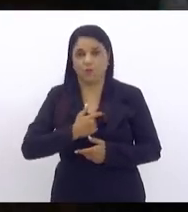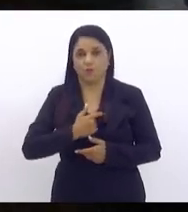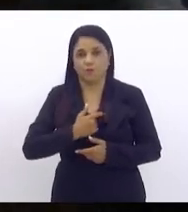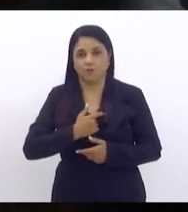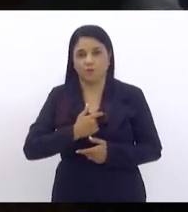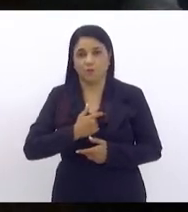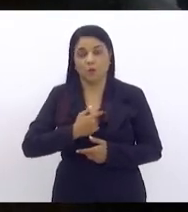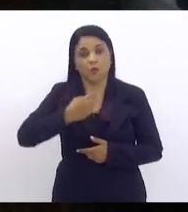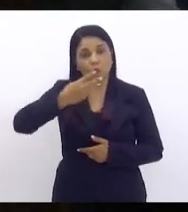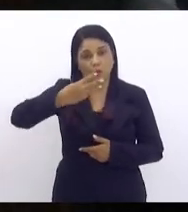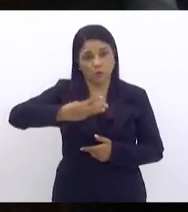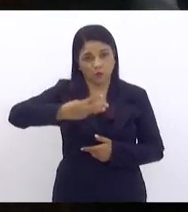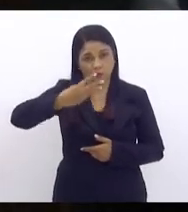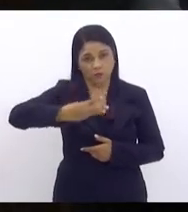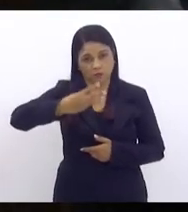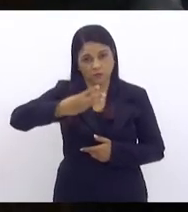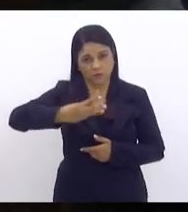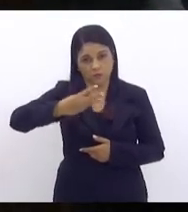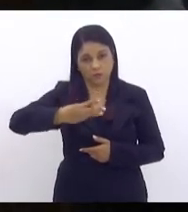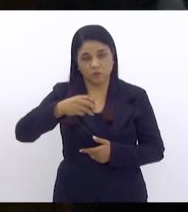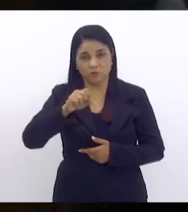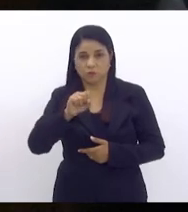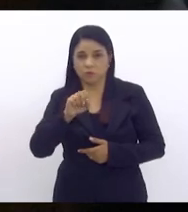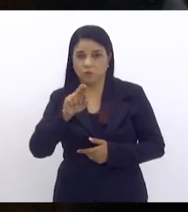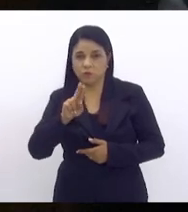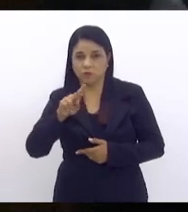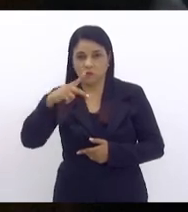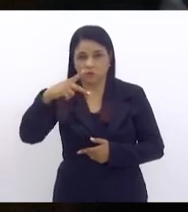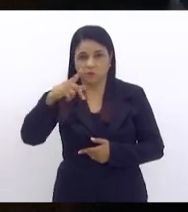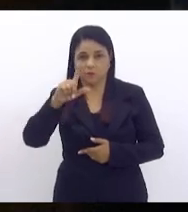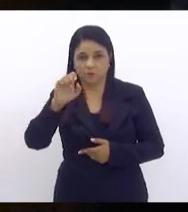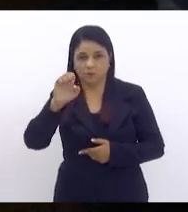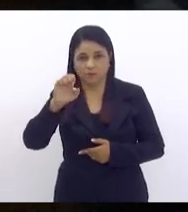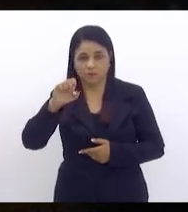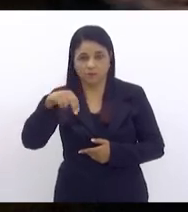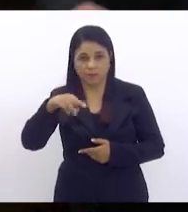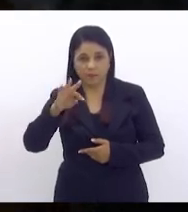o terceiro suplente da CCJ.